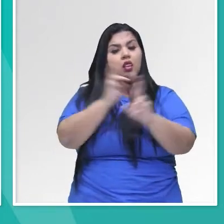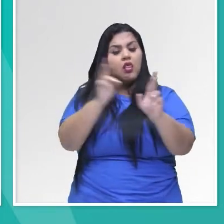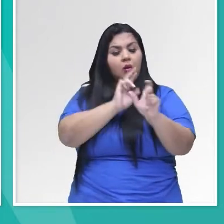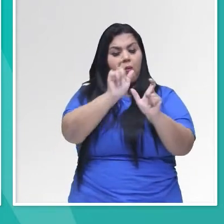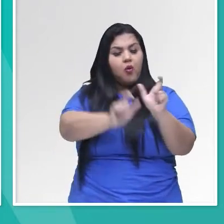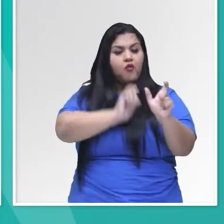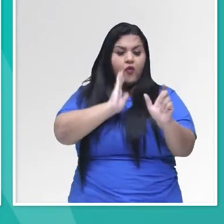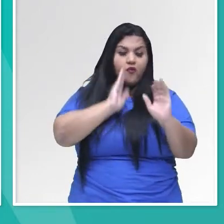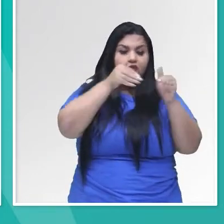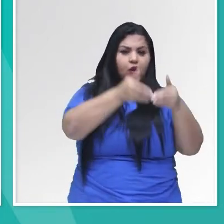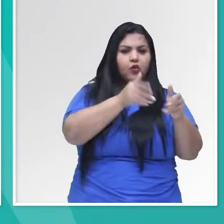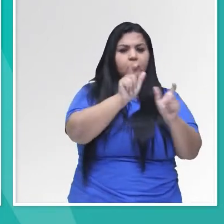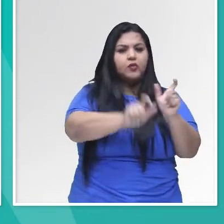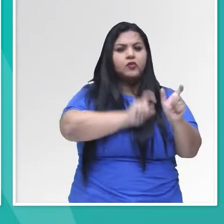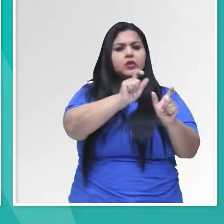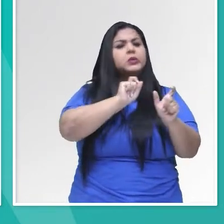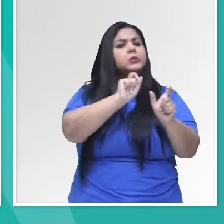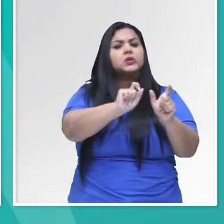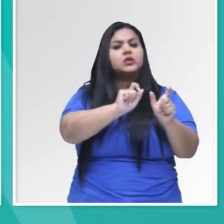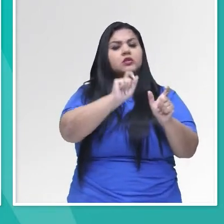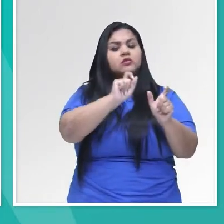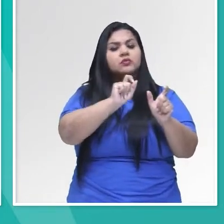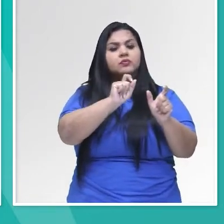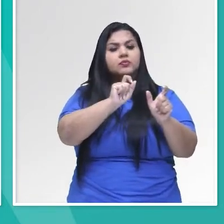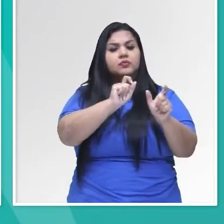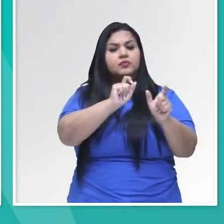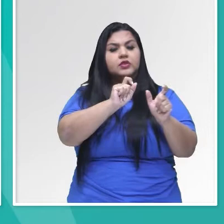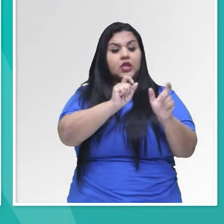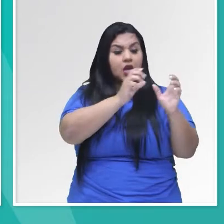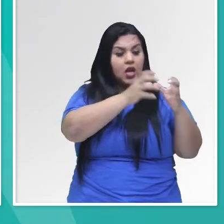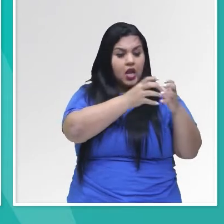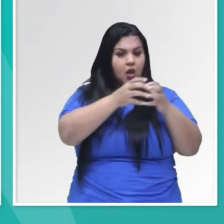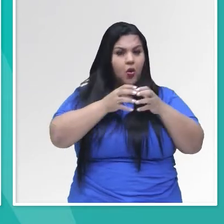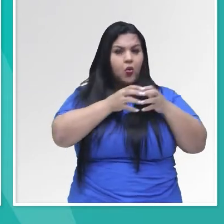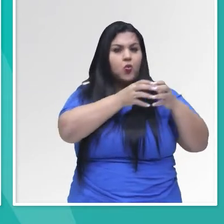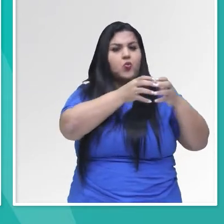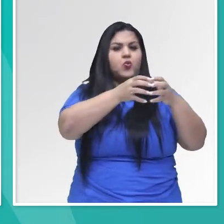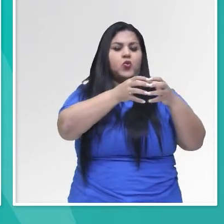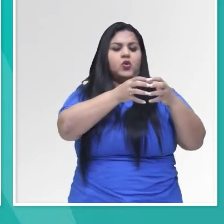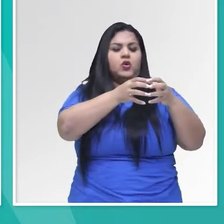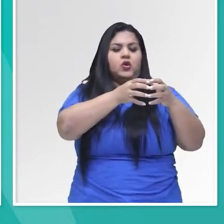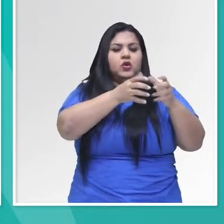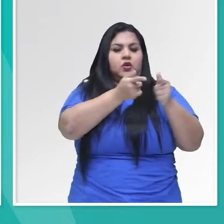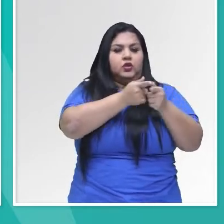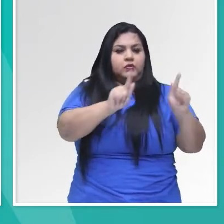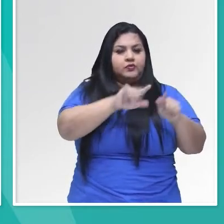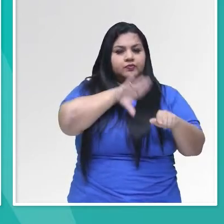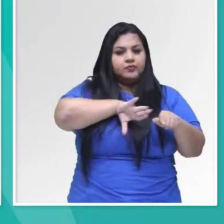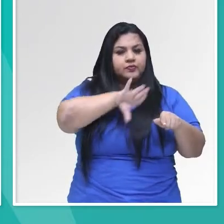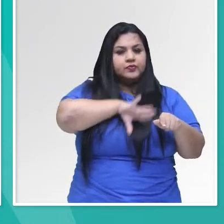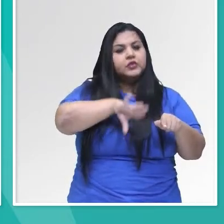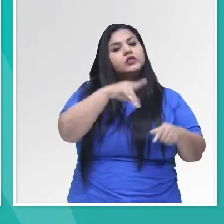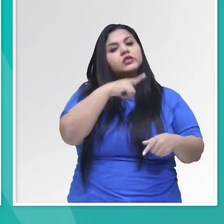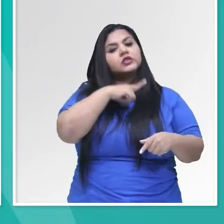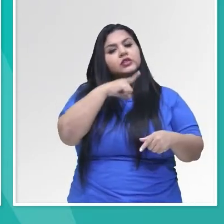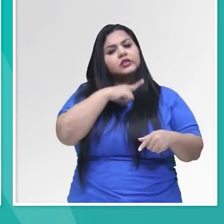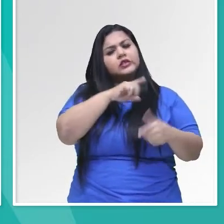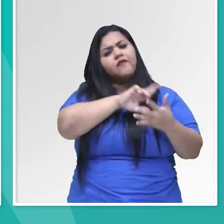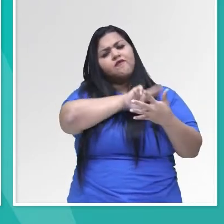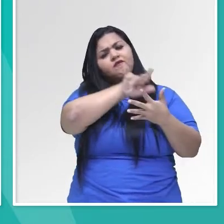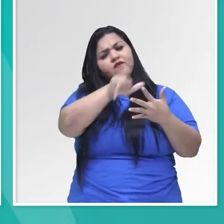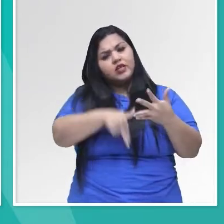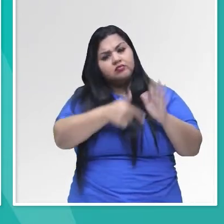morfologia. O que são morfologias? Morfologia, ou melhor, as classes gramaticais da língua portuguesa. Aí nós temos uma série delas